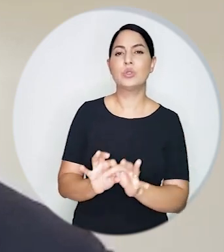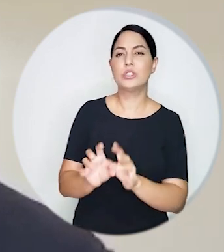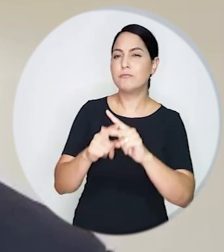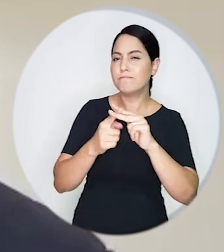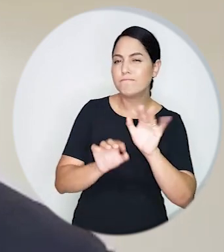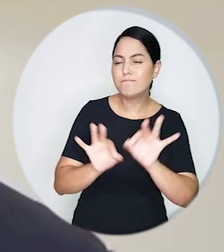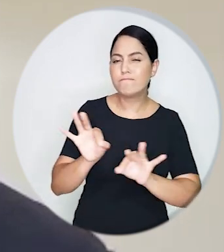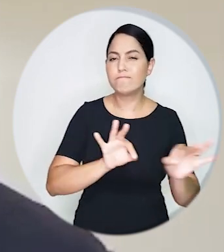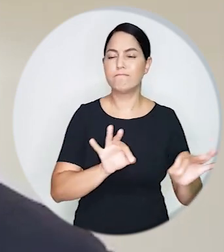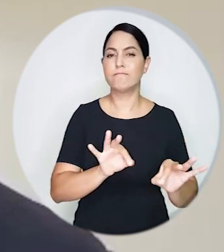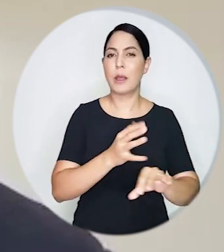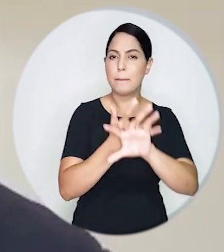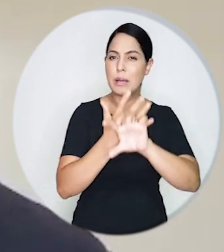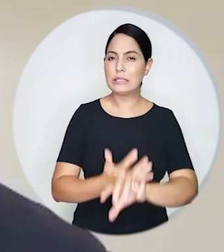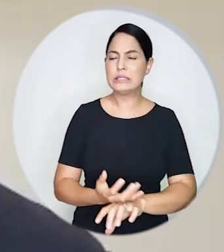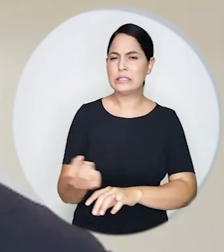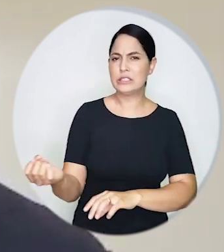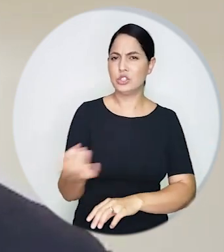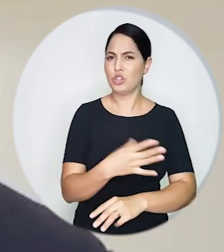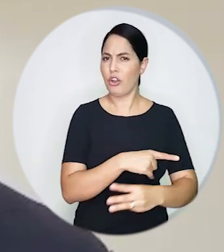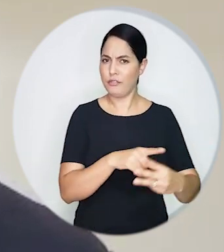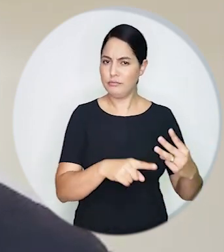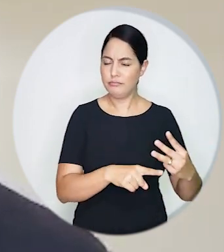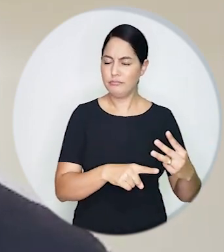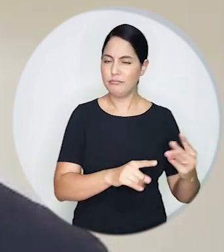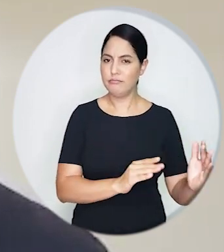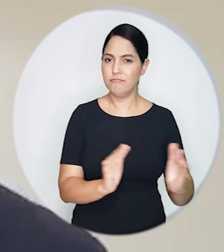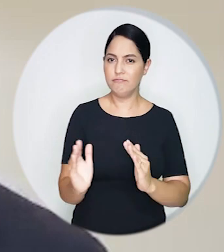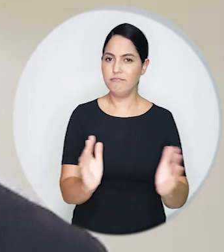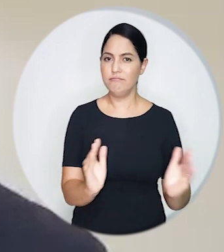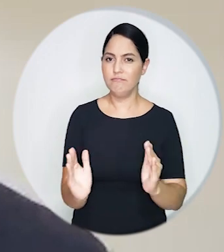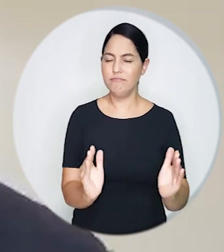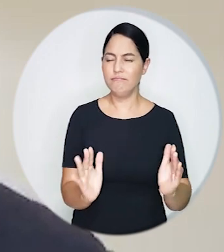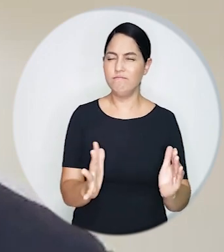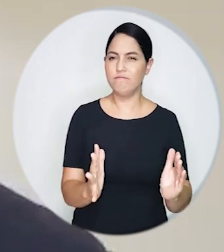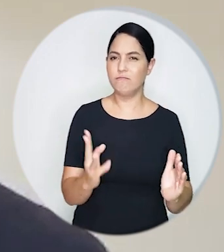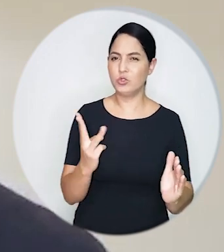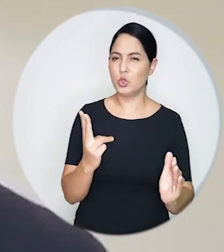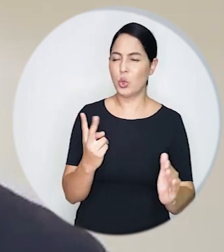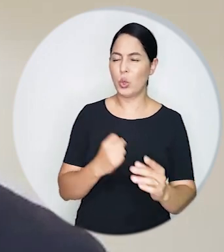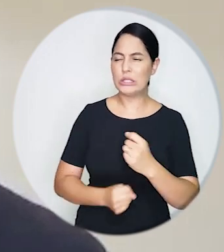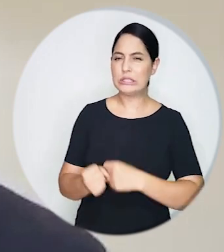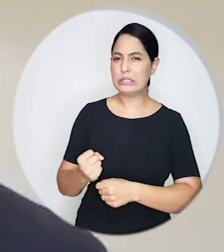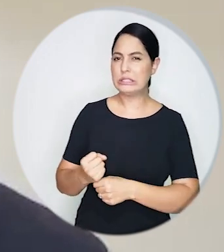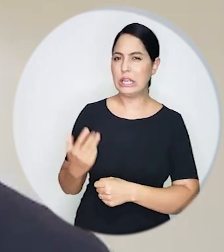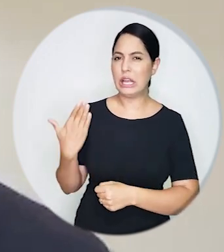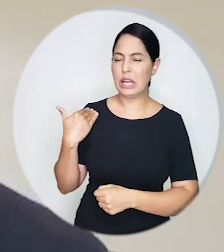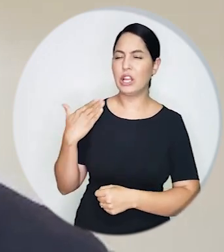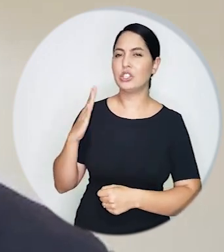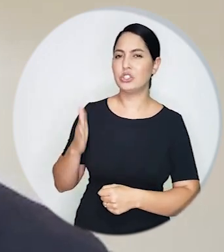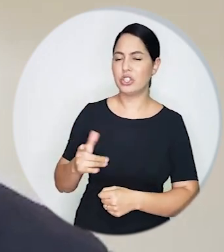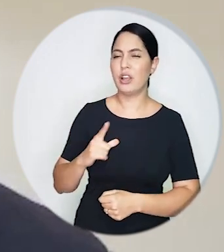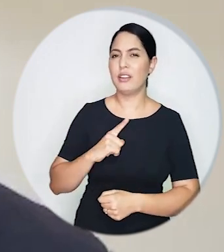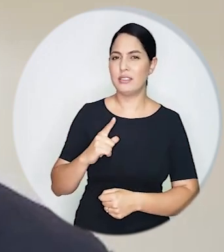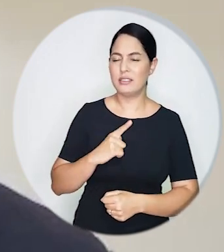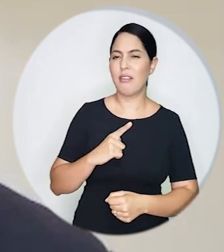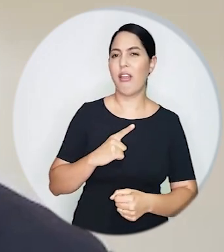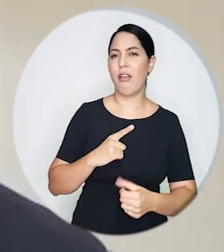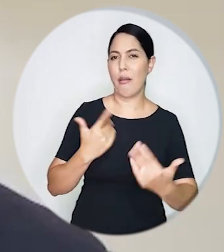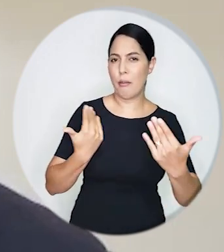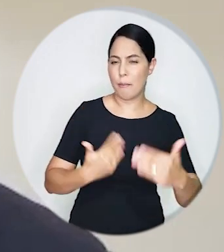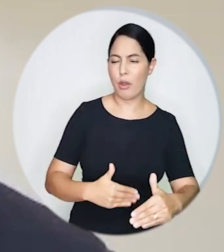ajuste que nós falamos aqui para novas disciplinas veio de um período aí de maturação de 2 anos, né? O exame é